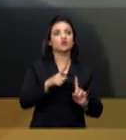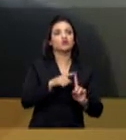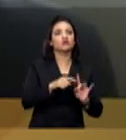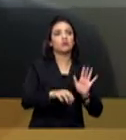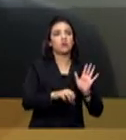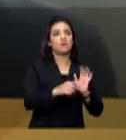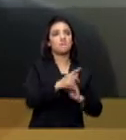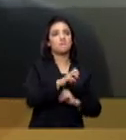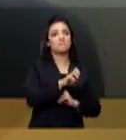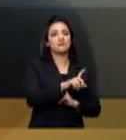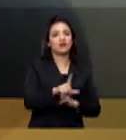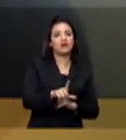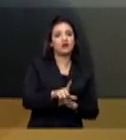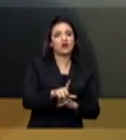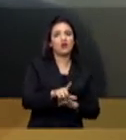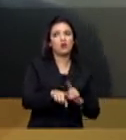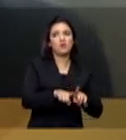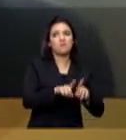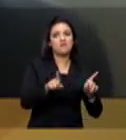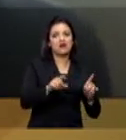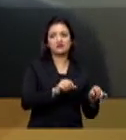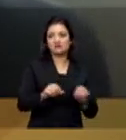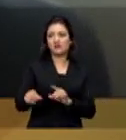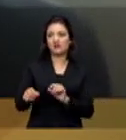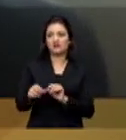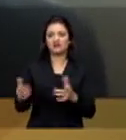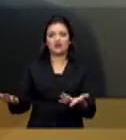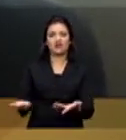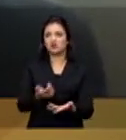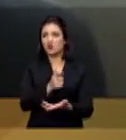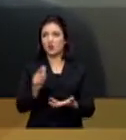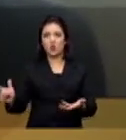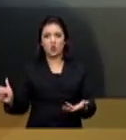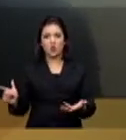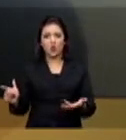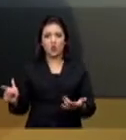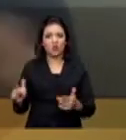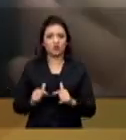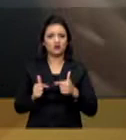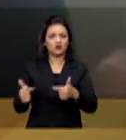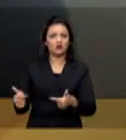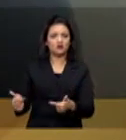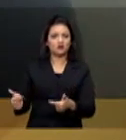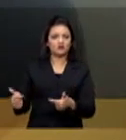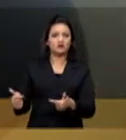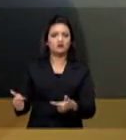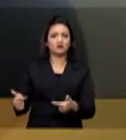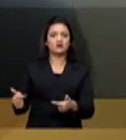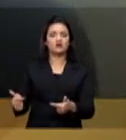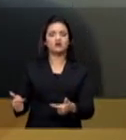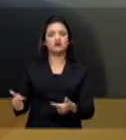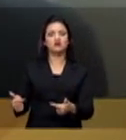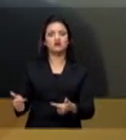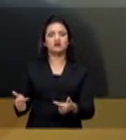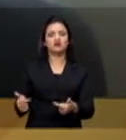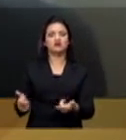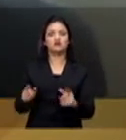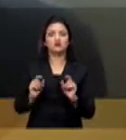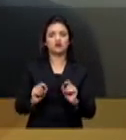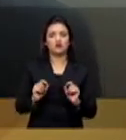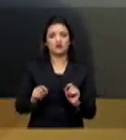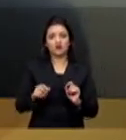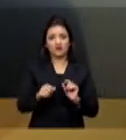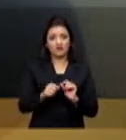para aplicar ao preceito primário de outro. E criar-se-ia, assim, de fato, um